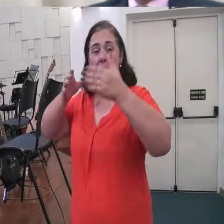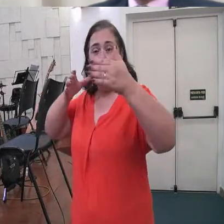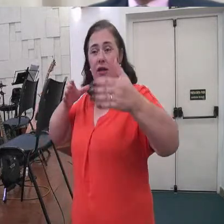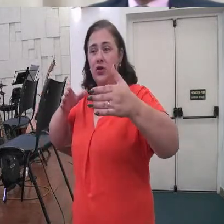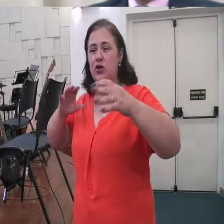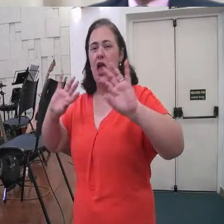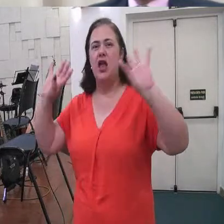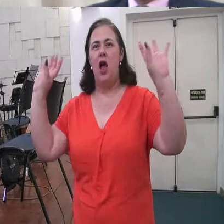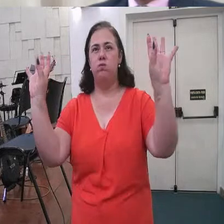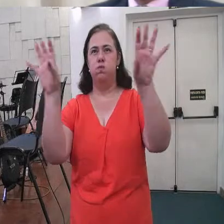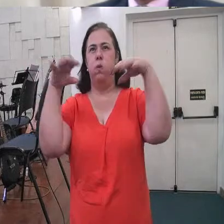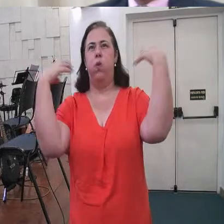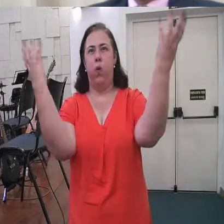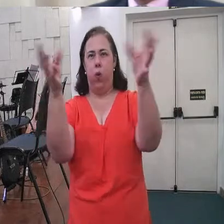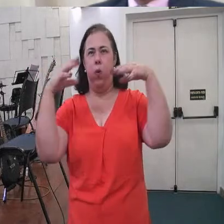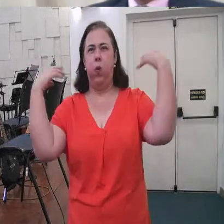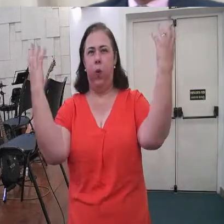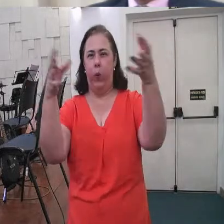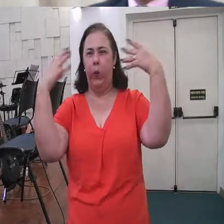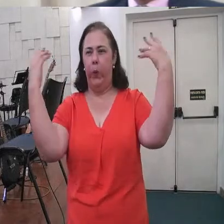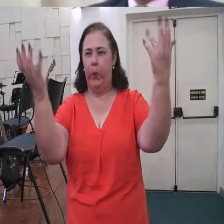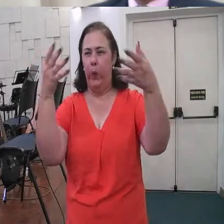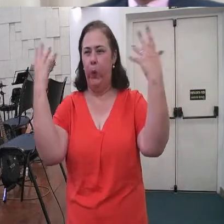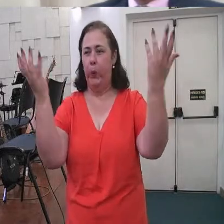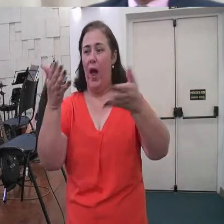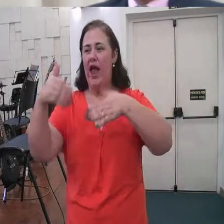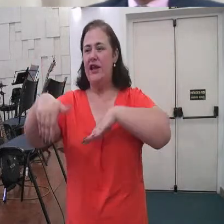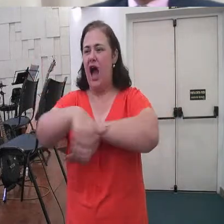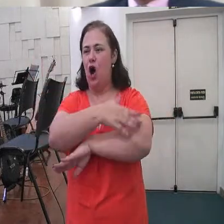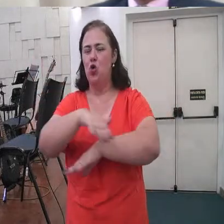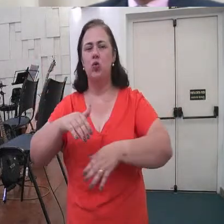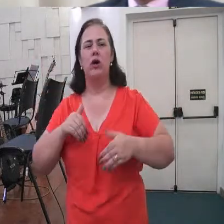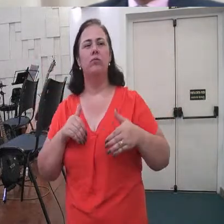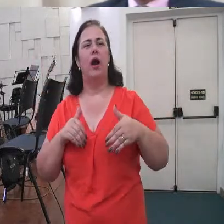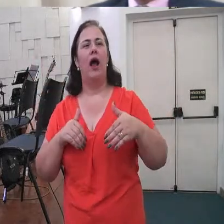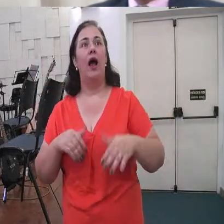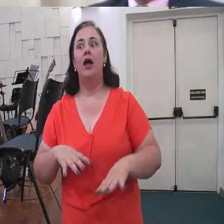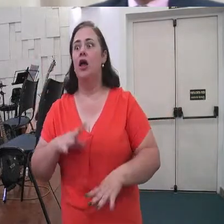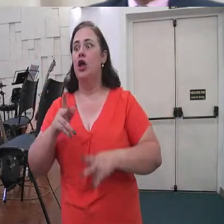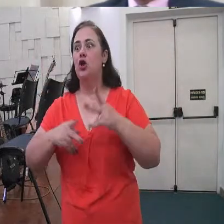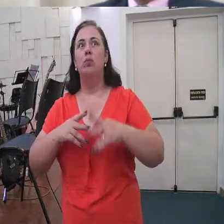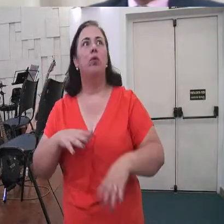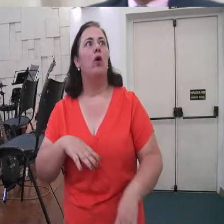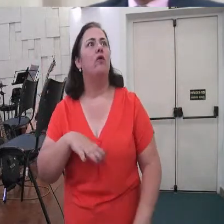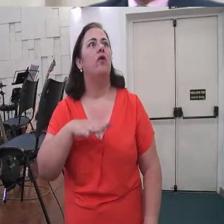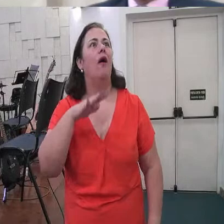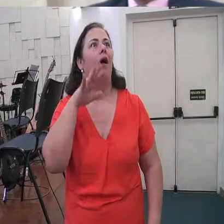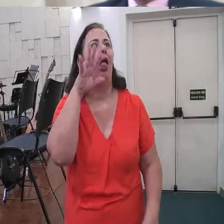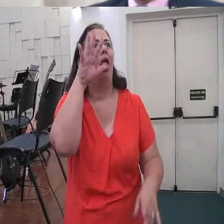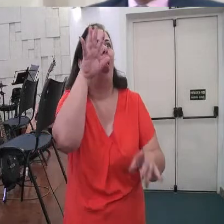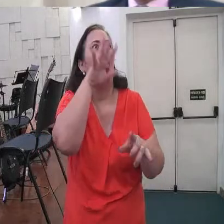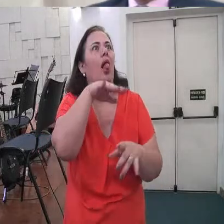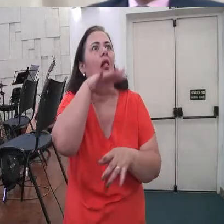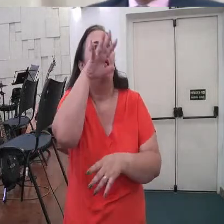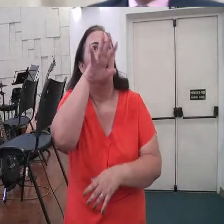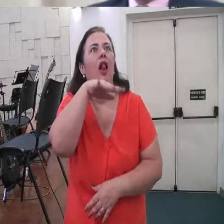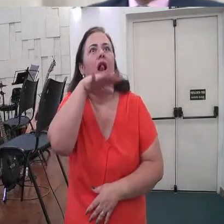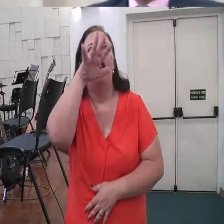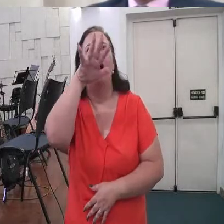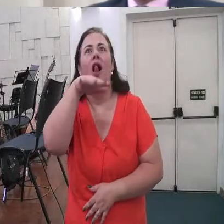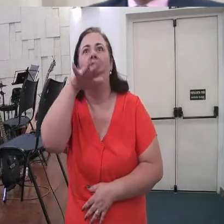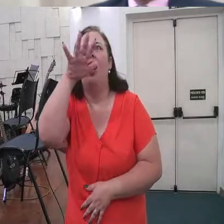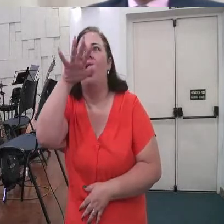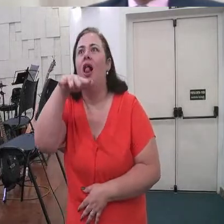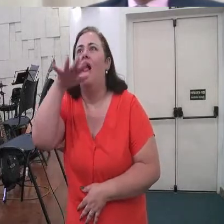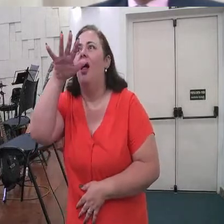chama no caso dos bombeiros, ligada, como se estivesse realmente atendendo uma chamada de emergência, e em cima do